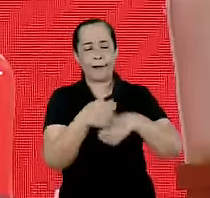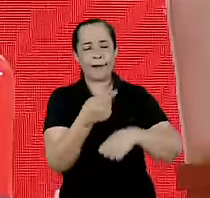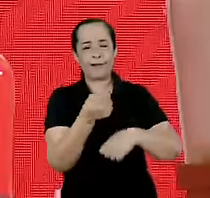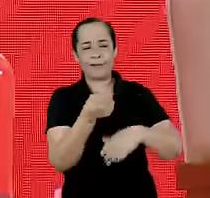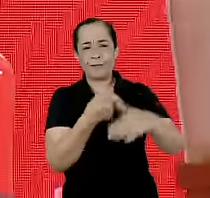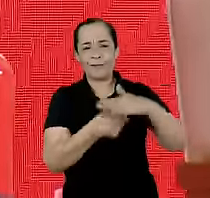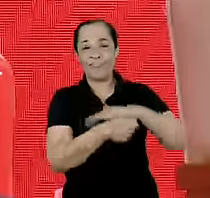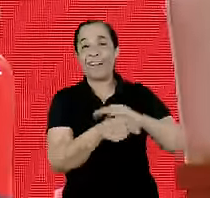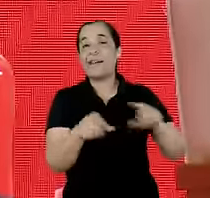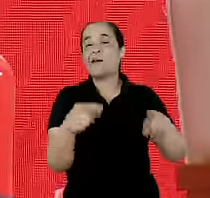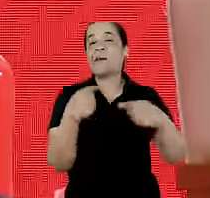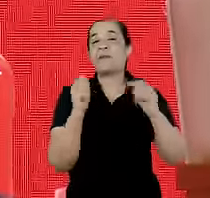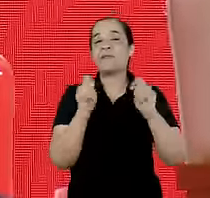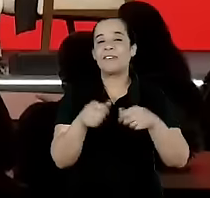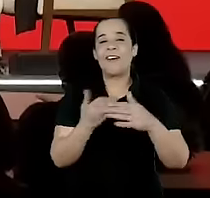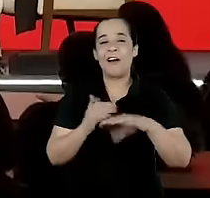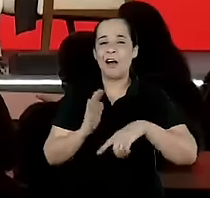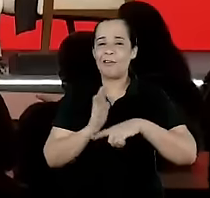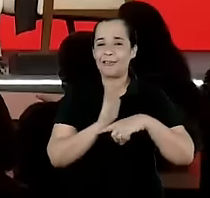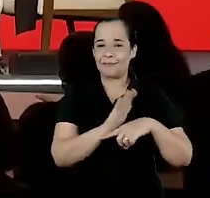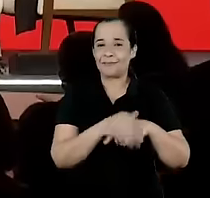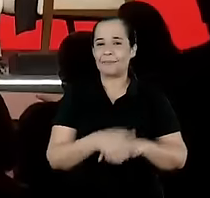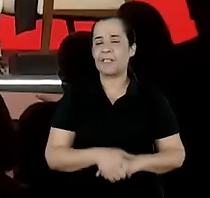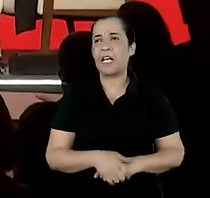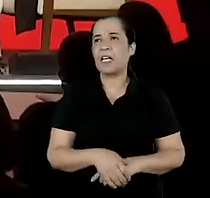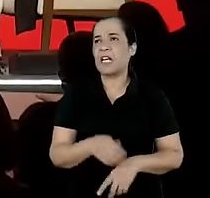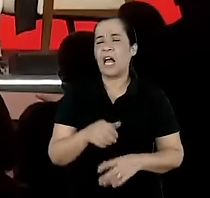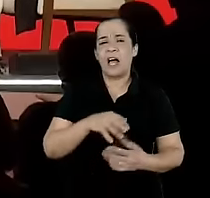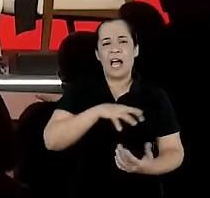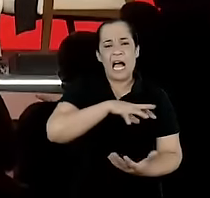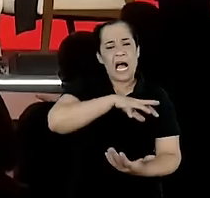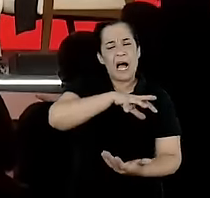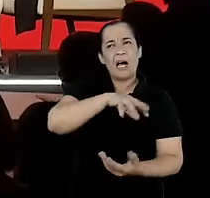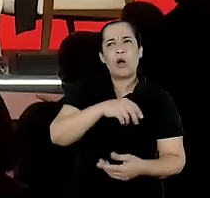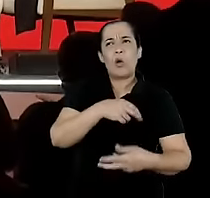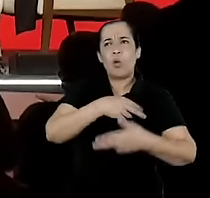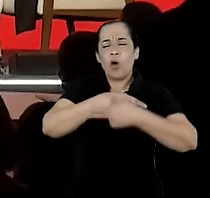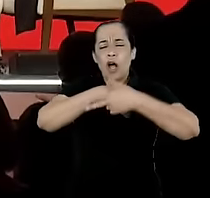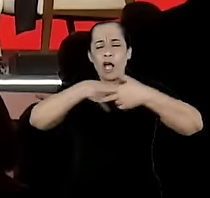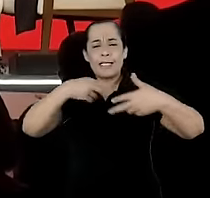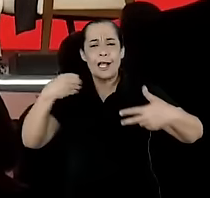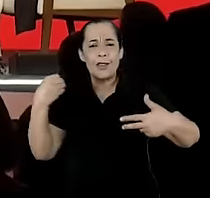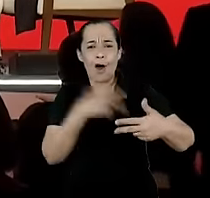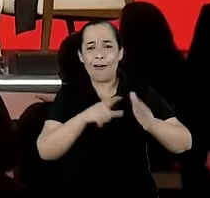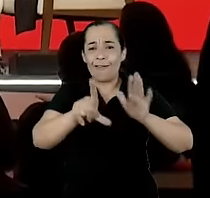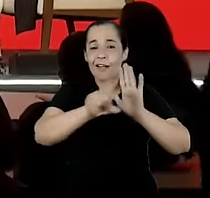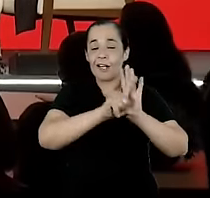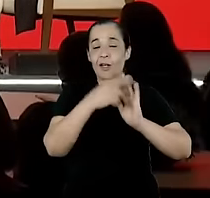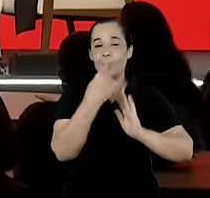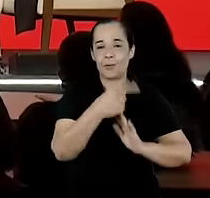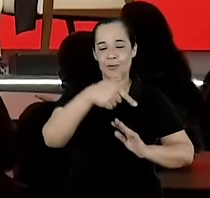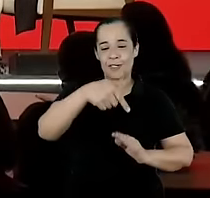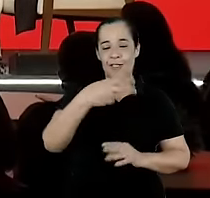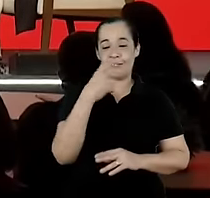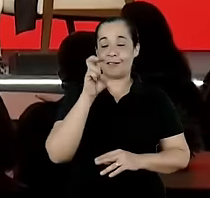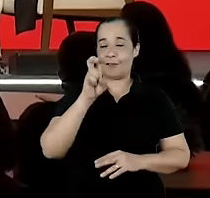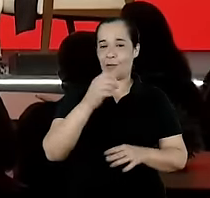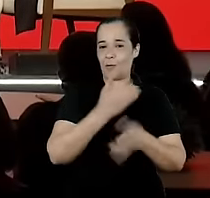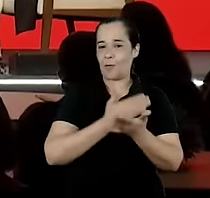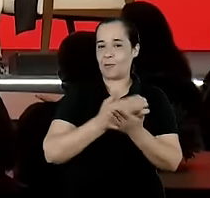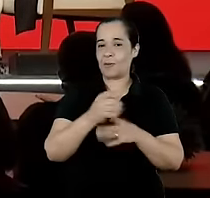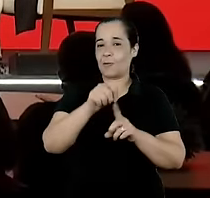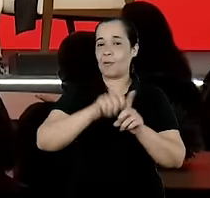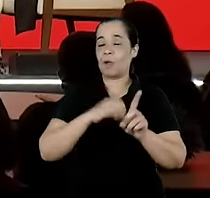contribuírem ali nesse mundo de muitas novidades a 175 entrou em vigor em outubro Ela já foi objeto de uma